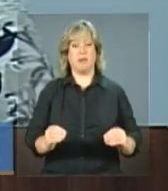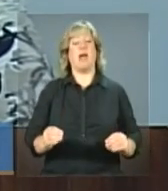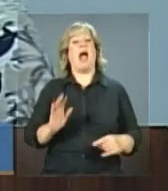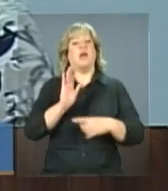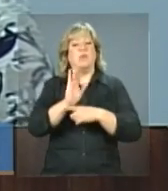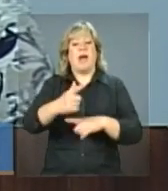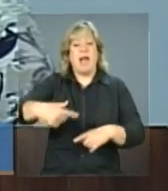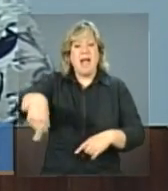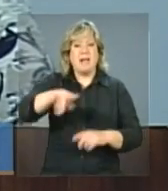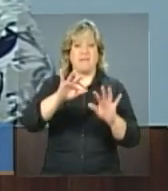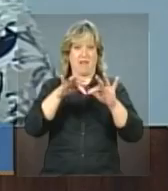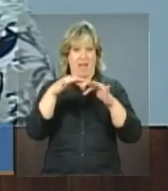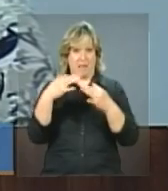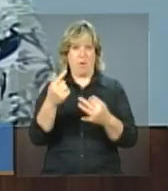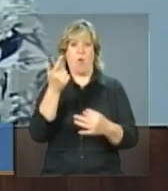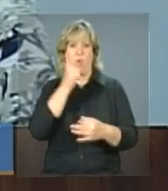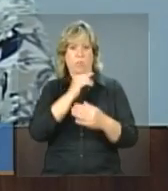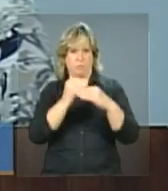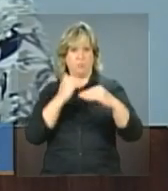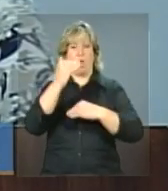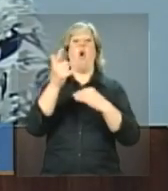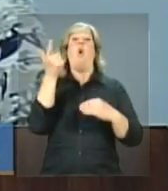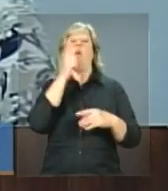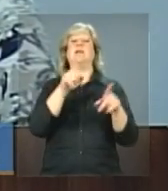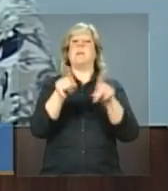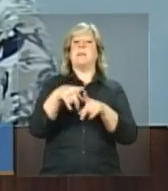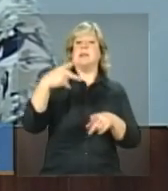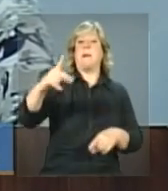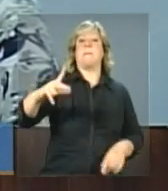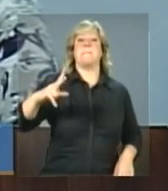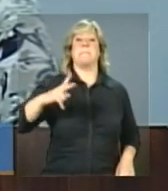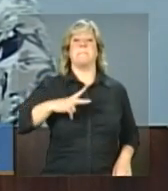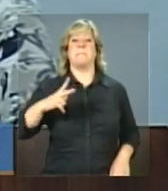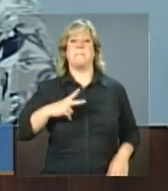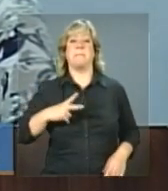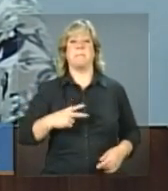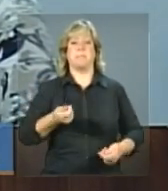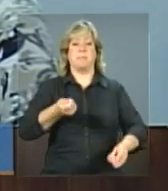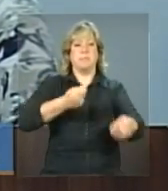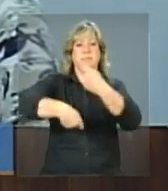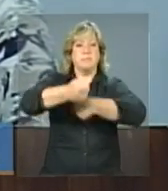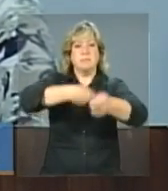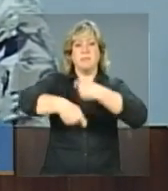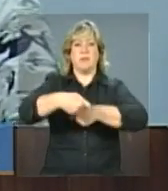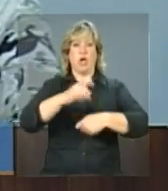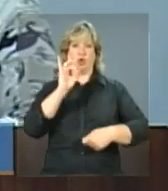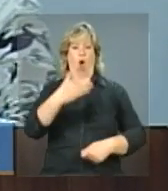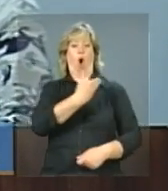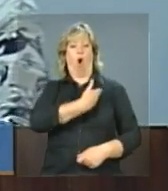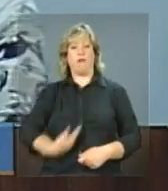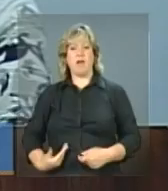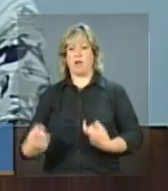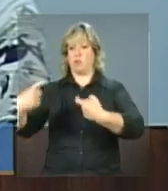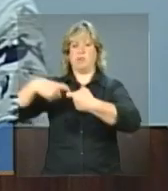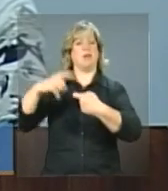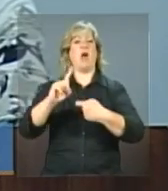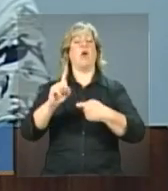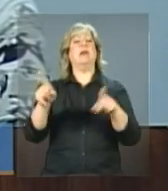também consigam ter uma inserção no mercado privado. Para isso, nós queremos garantir que a rede